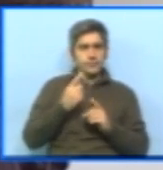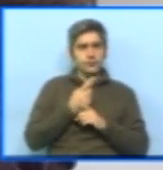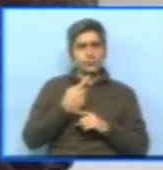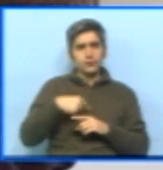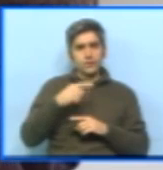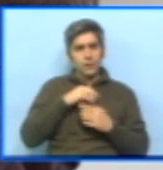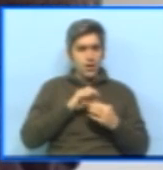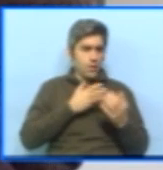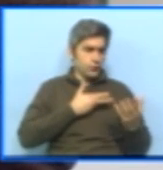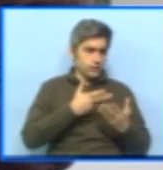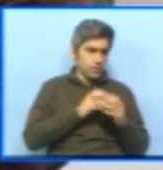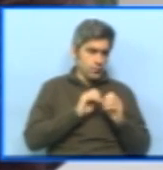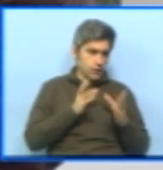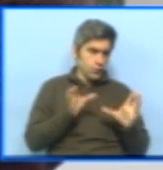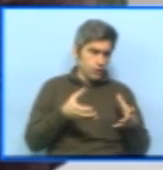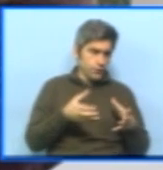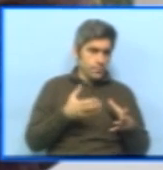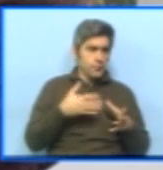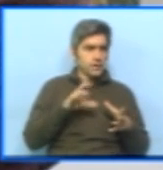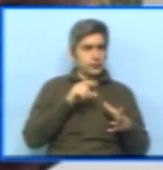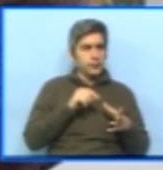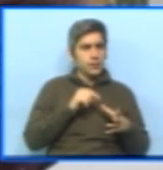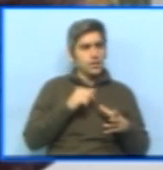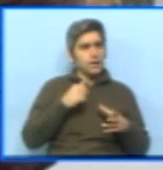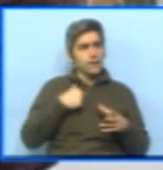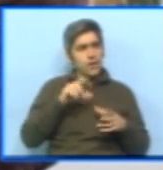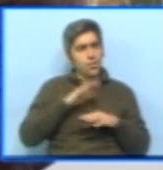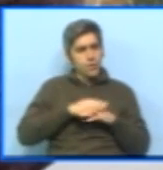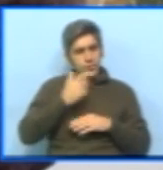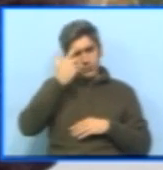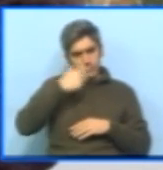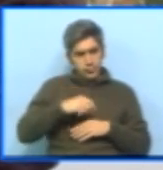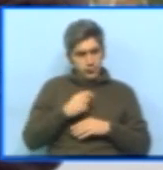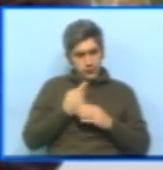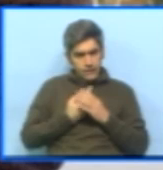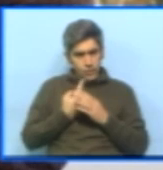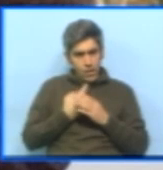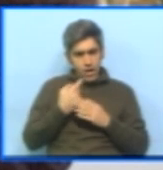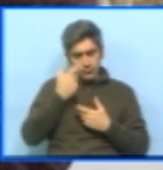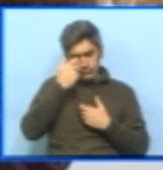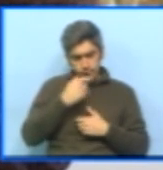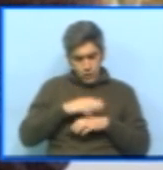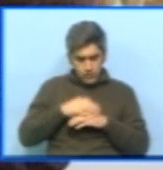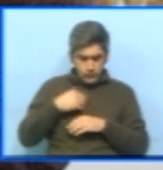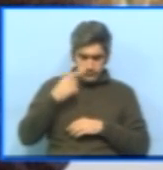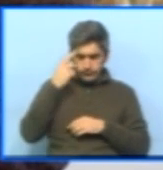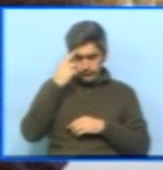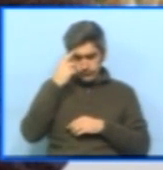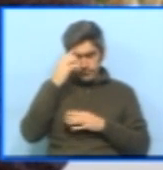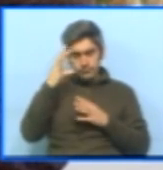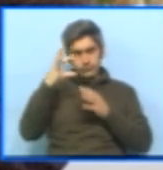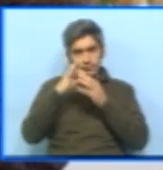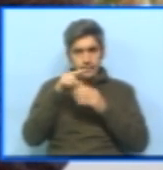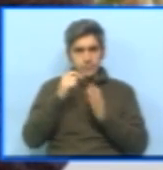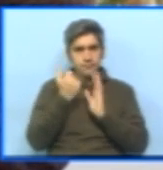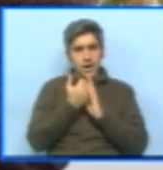temos que nos relacionar e por isso a dimensão do grupo, mas também temos que viver como individualmente. E a grande marca é